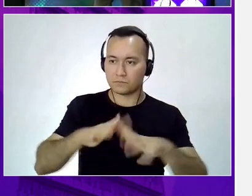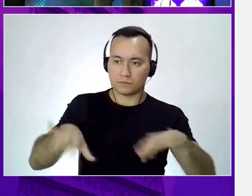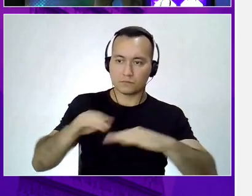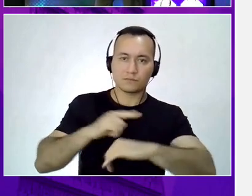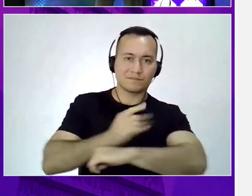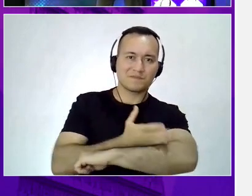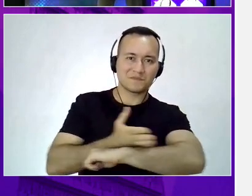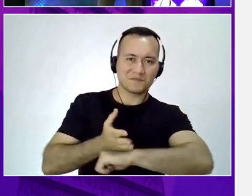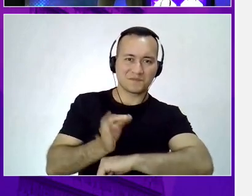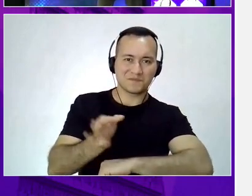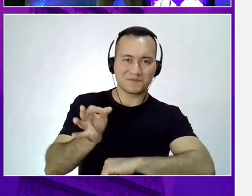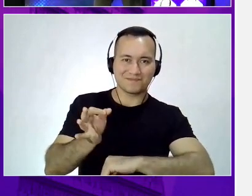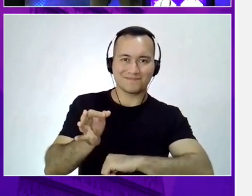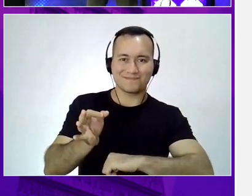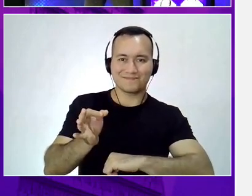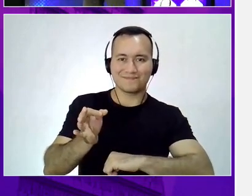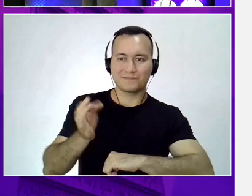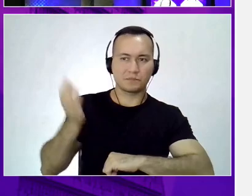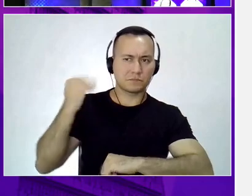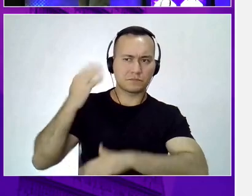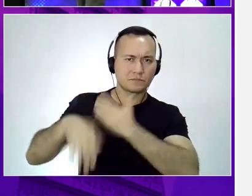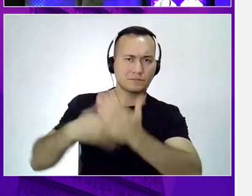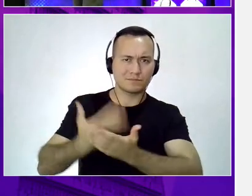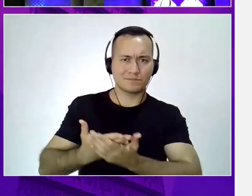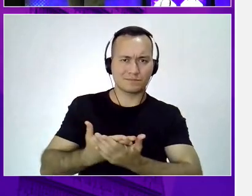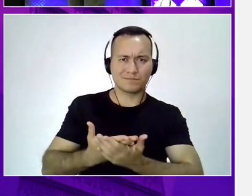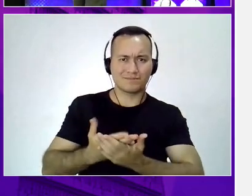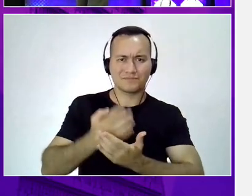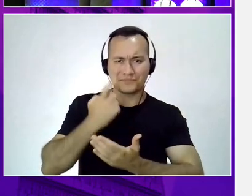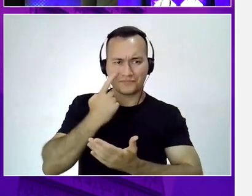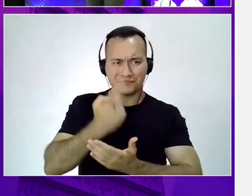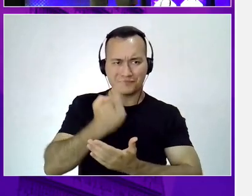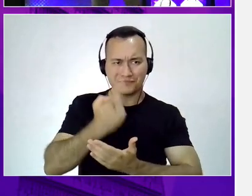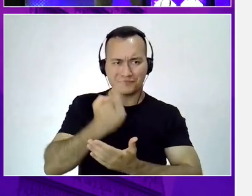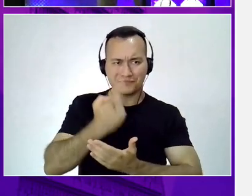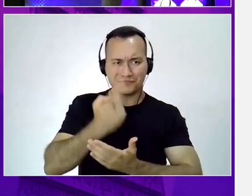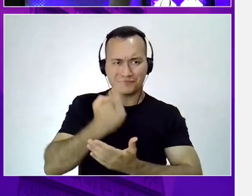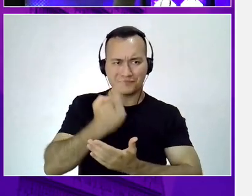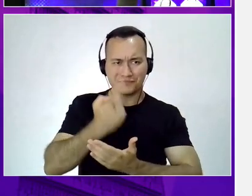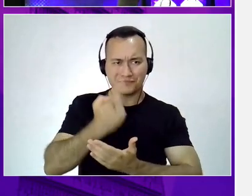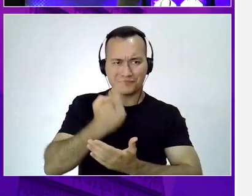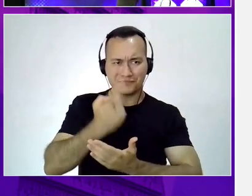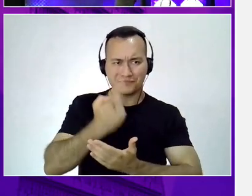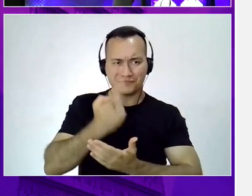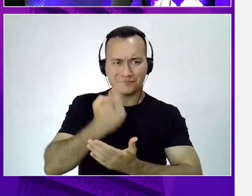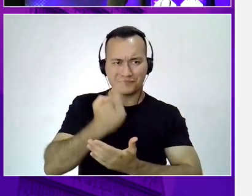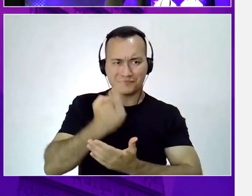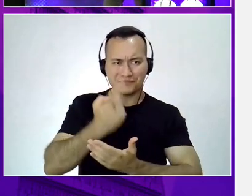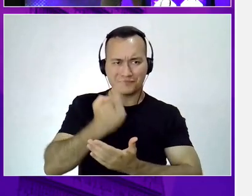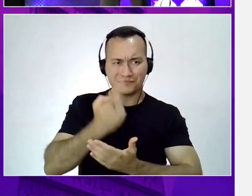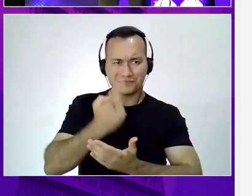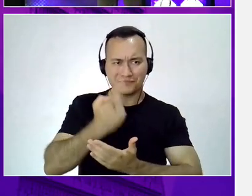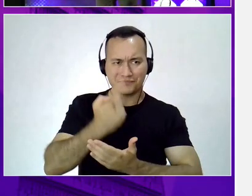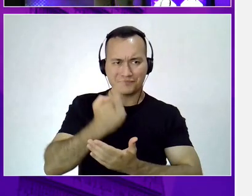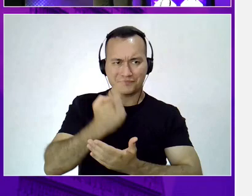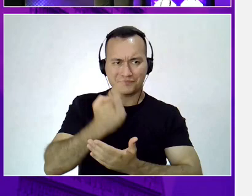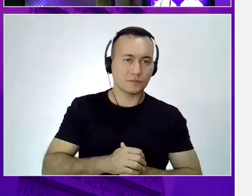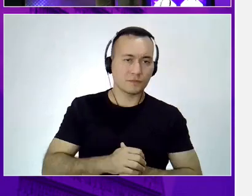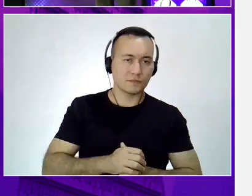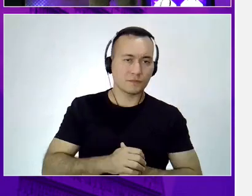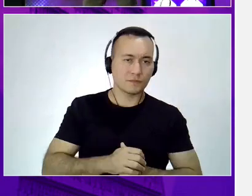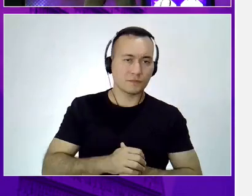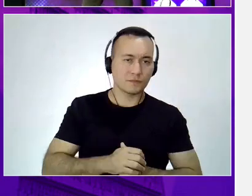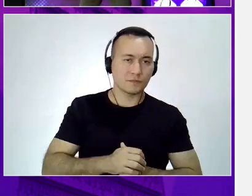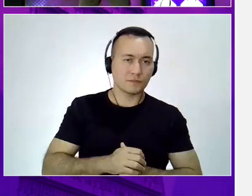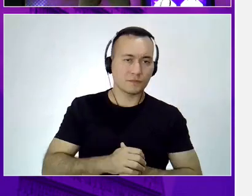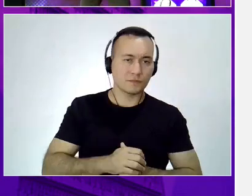isso. Né? Se você olhar aí nos anúncios de vagas, está lá cheio de preciso contratar um DevOps. Né? Aí você pergunta, você, ele quer contratar a cultura? Não, ele quer